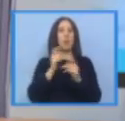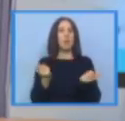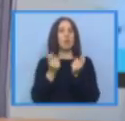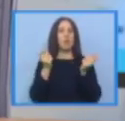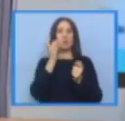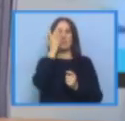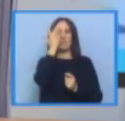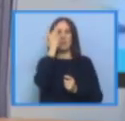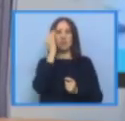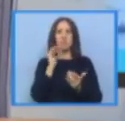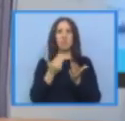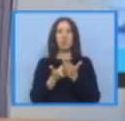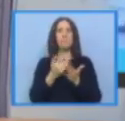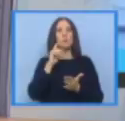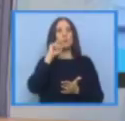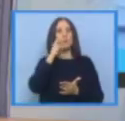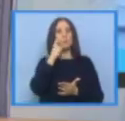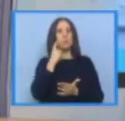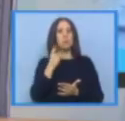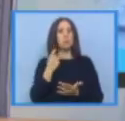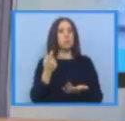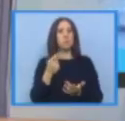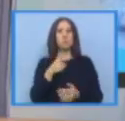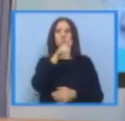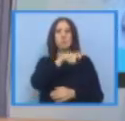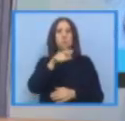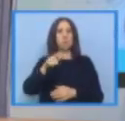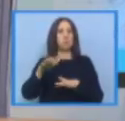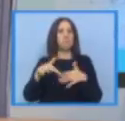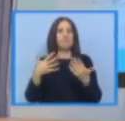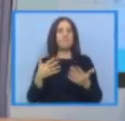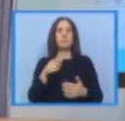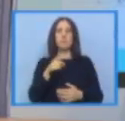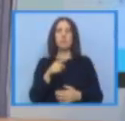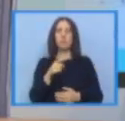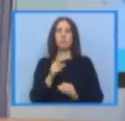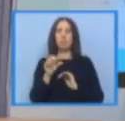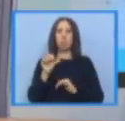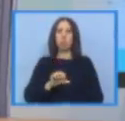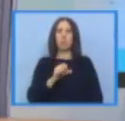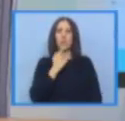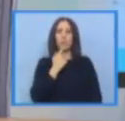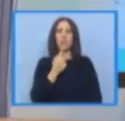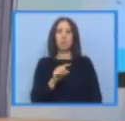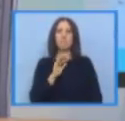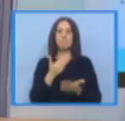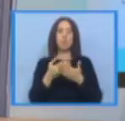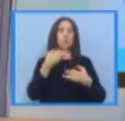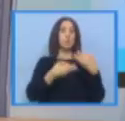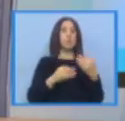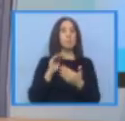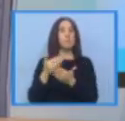facilmente lança suspeitas sobre o que quer que seja, e isso é muito mau para a justiça